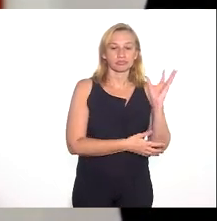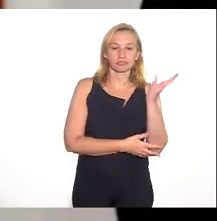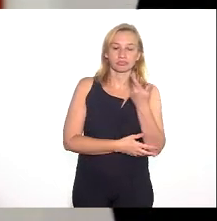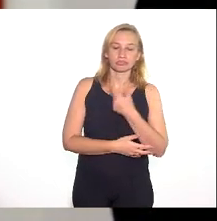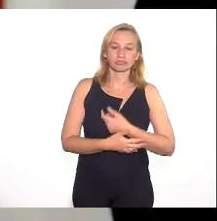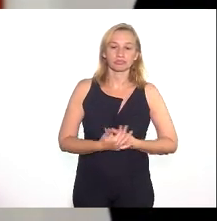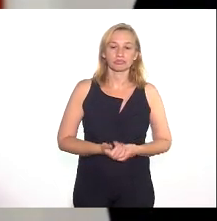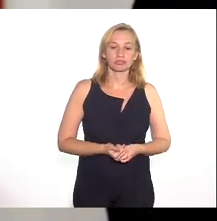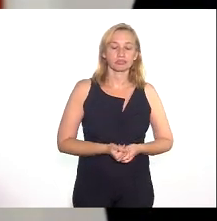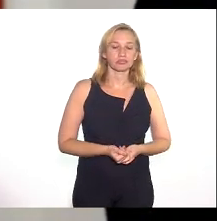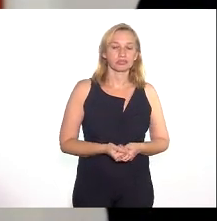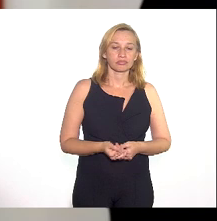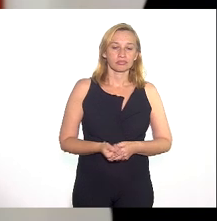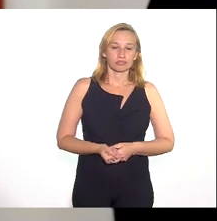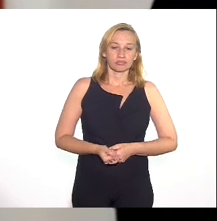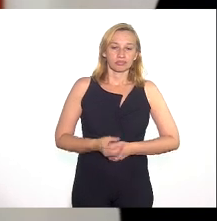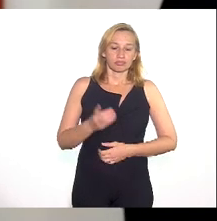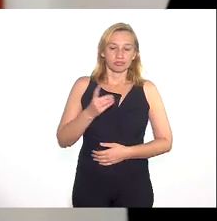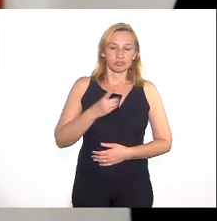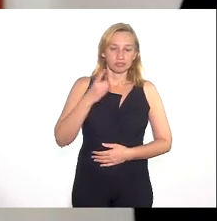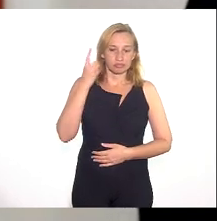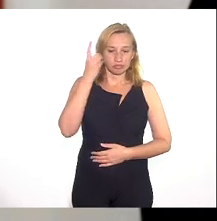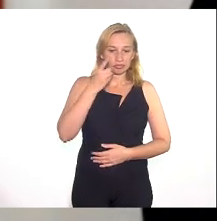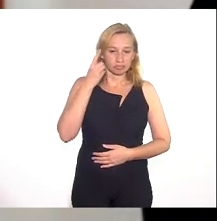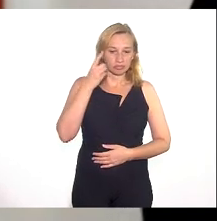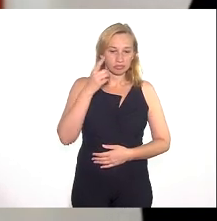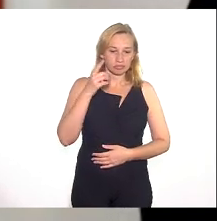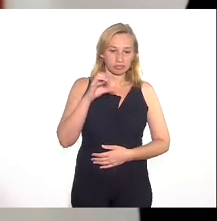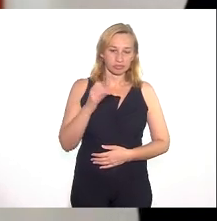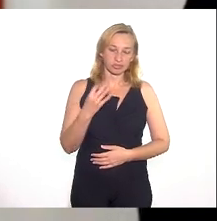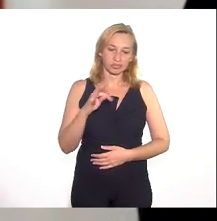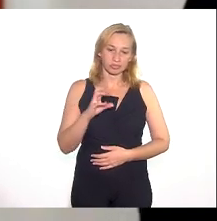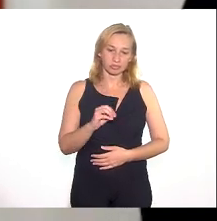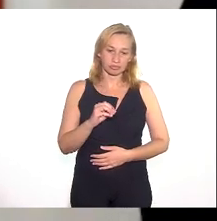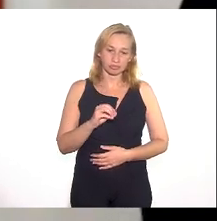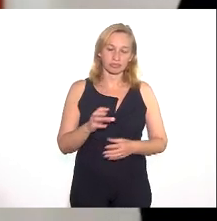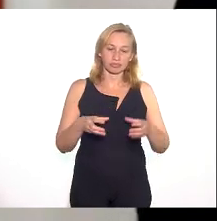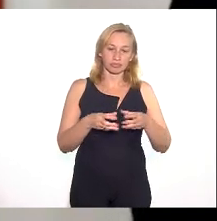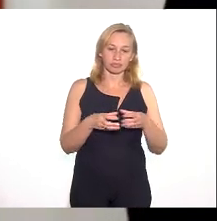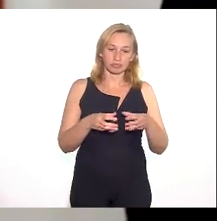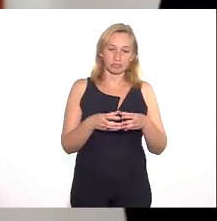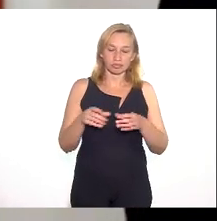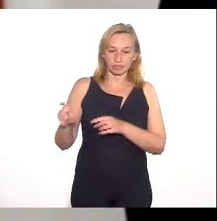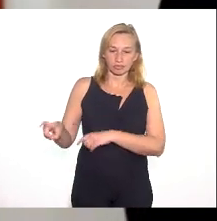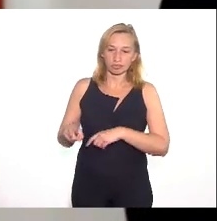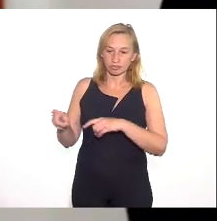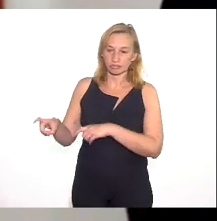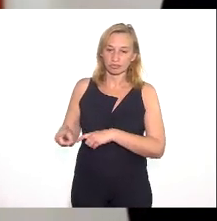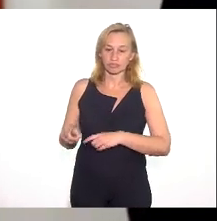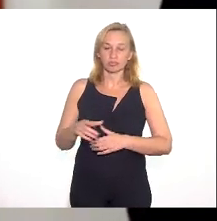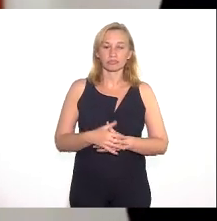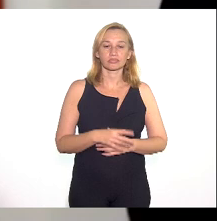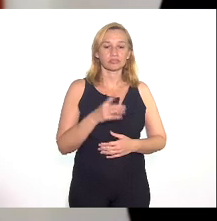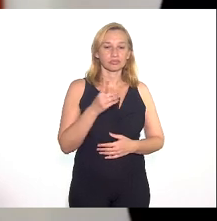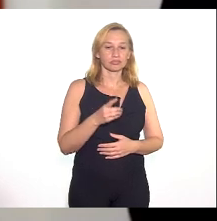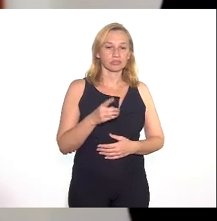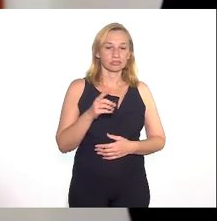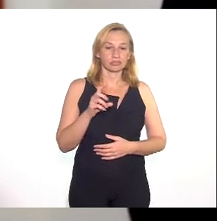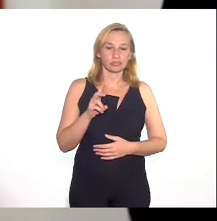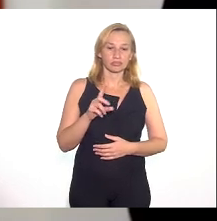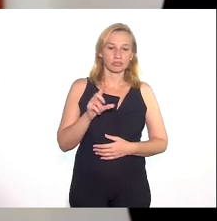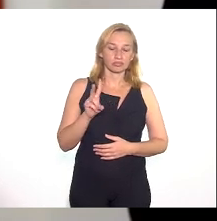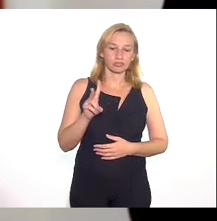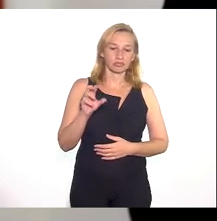grupo favorável com emenda do deputado Gustavo Schmidt. Pela Comissão de Agricultura, deputado Val Ceasa.